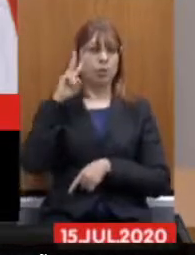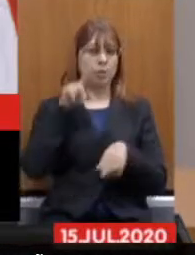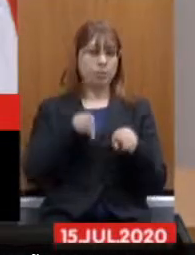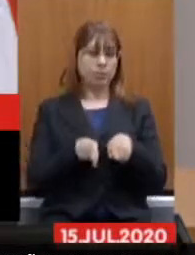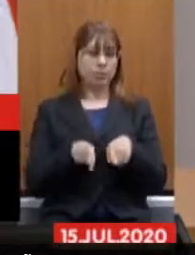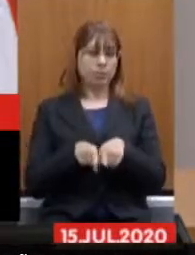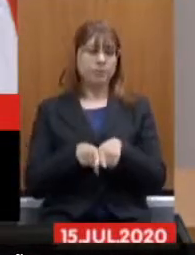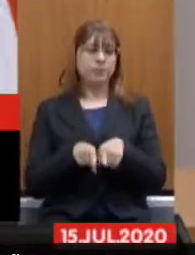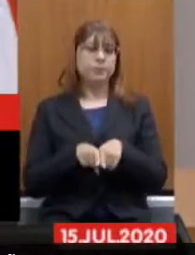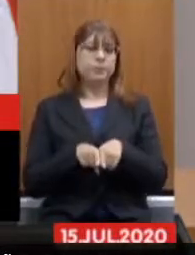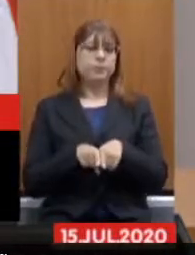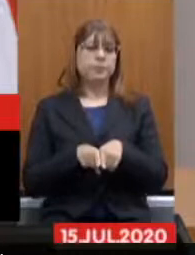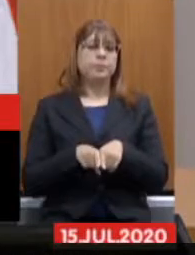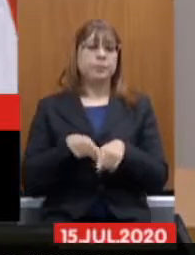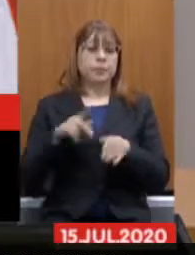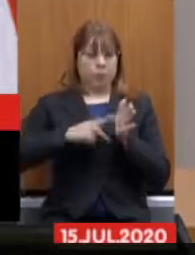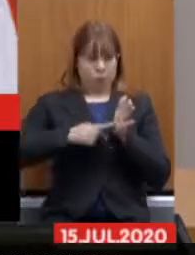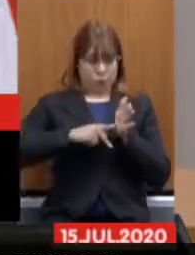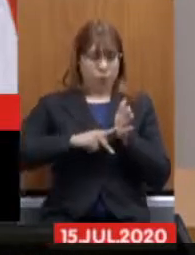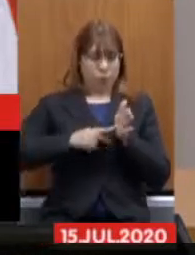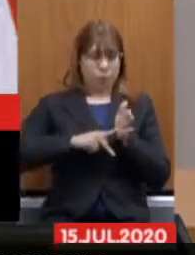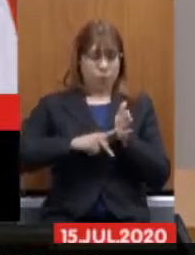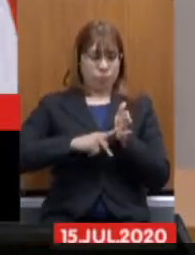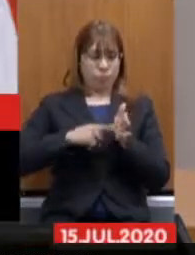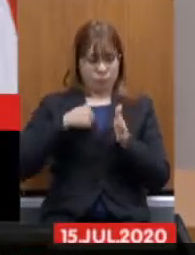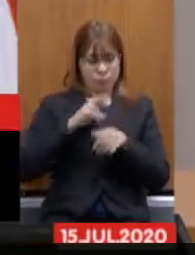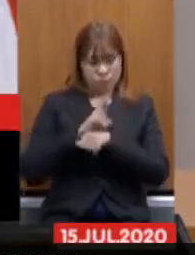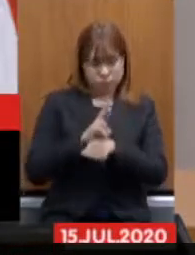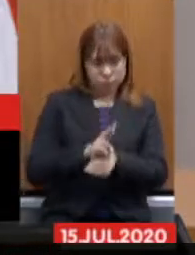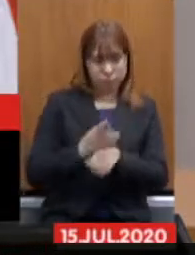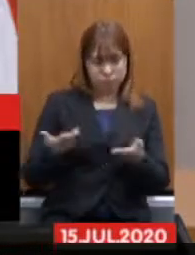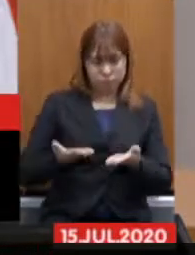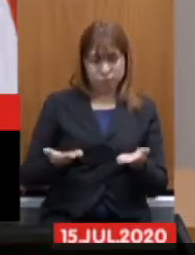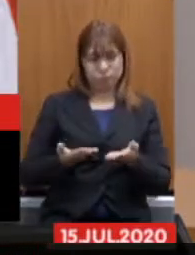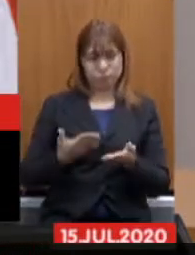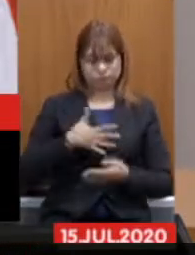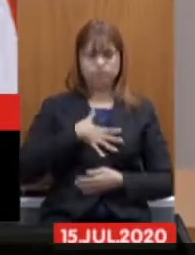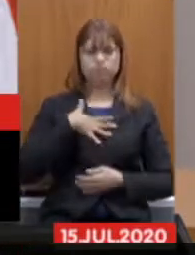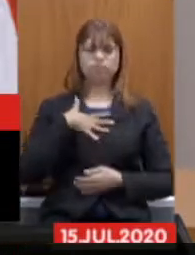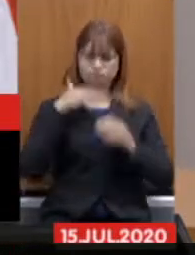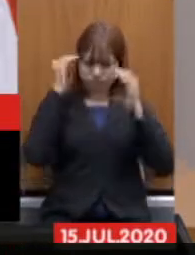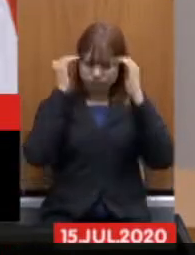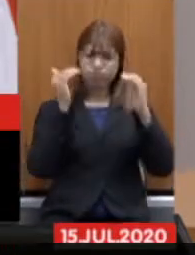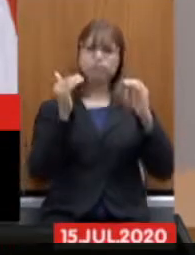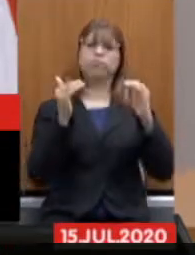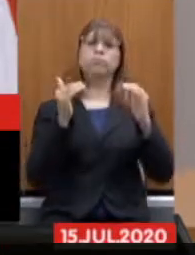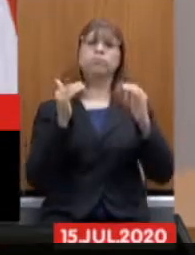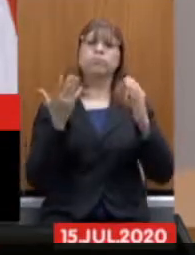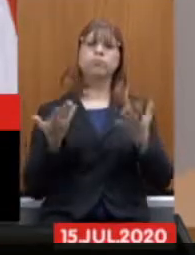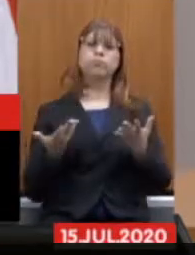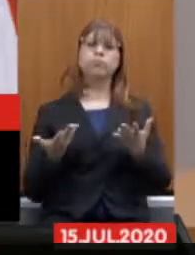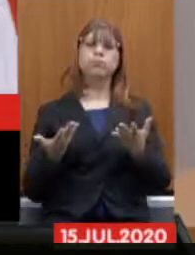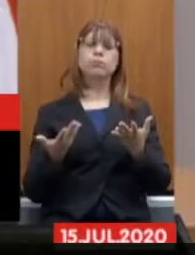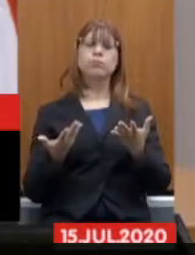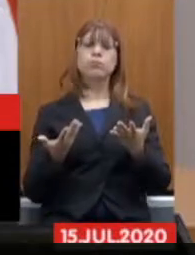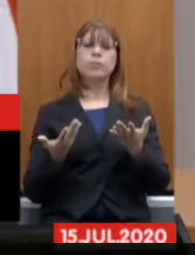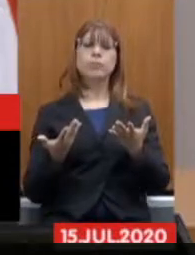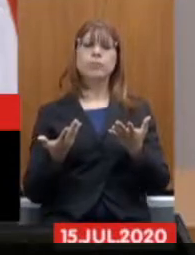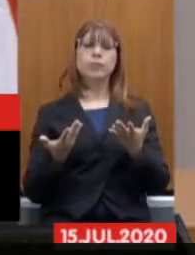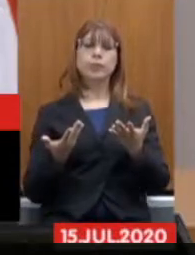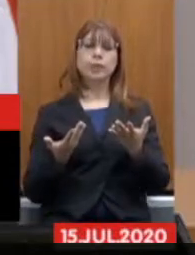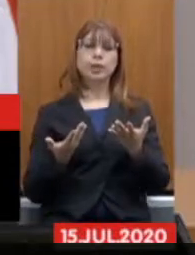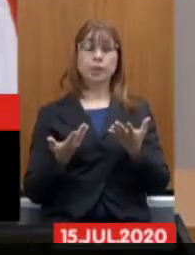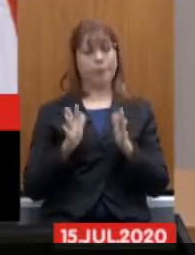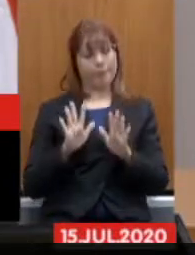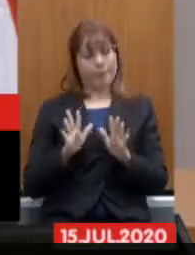fazer este sindicato que eu represento aqui com muita honra e com muito orgulho sem os